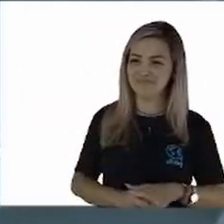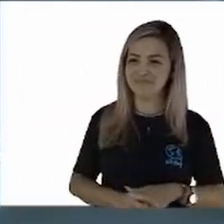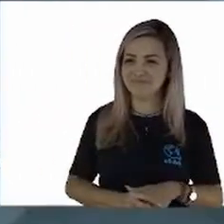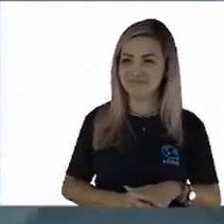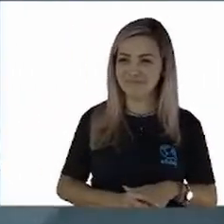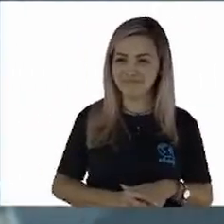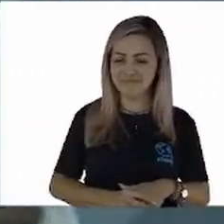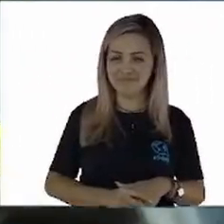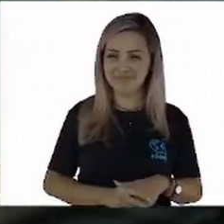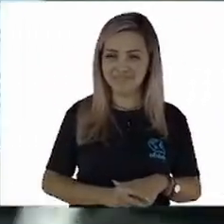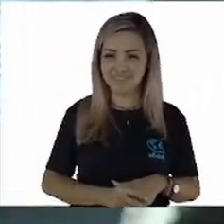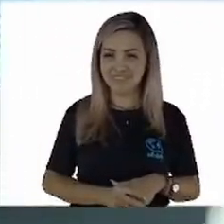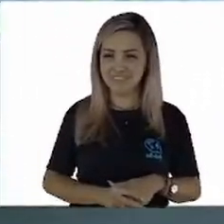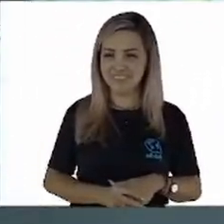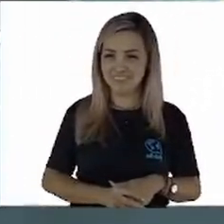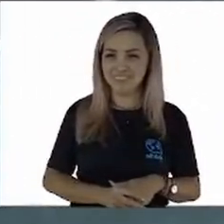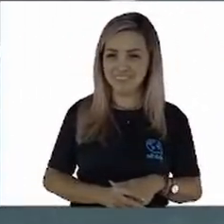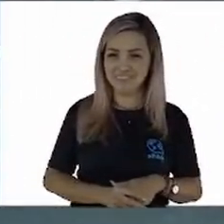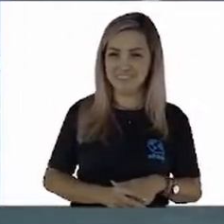Vitor Hugo.